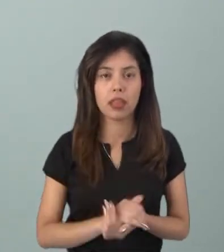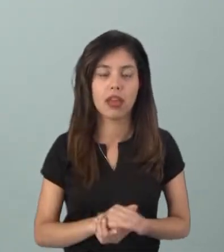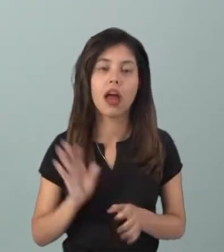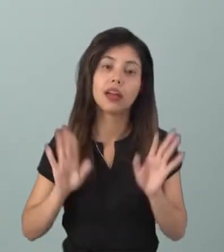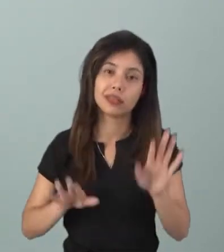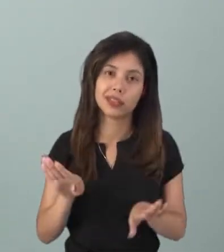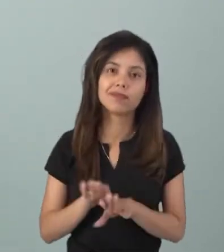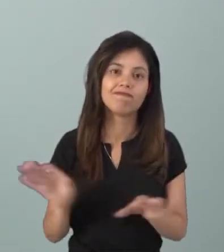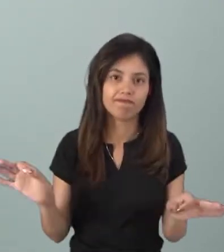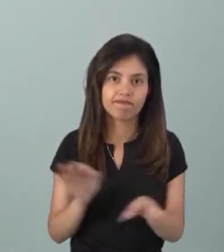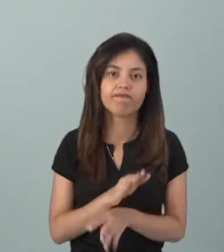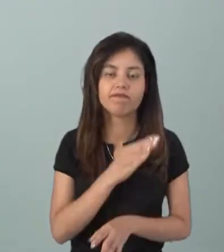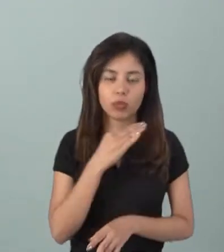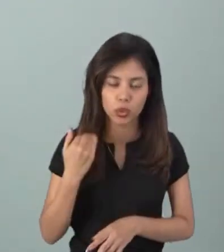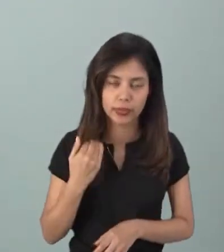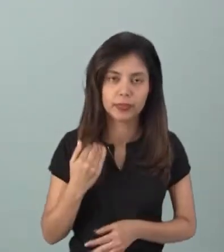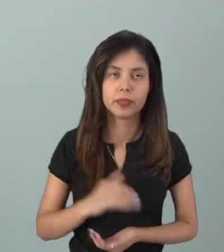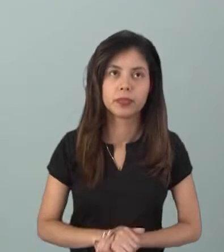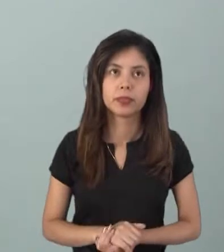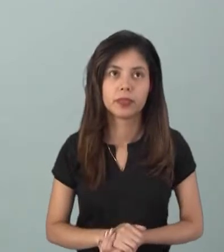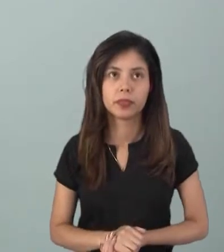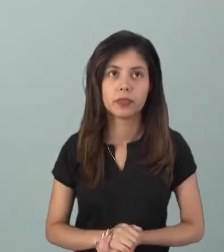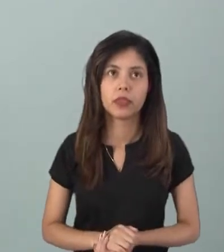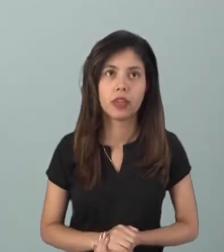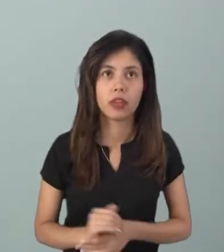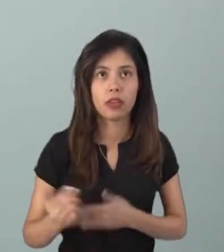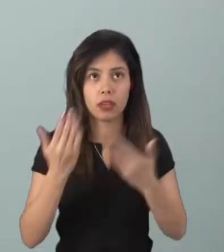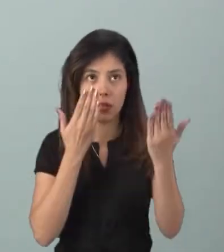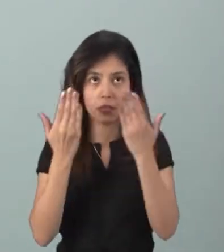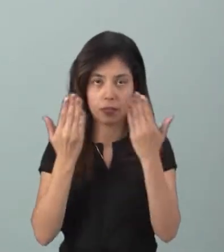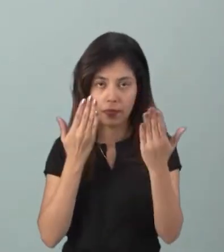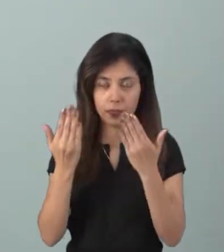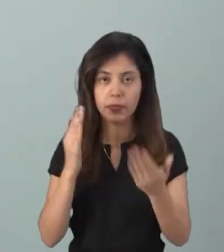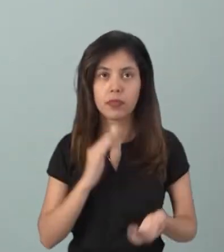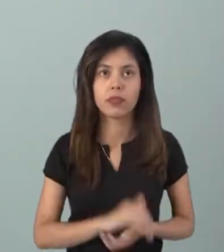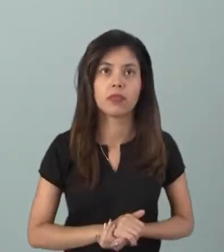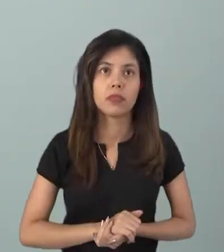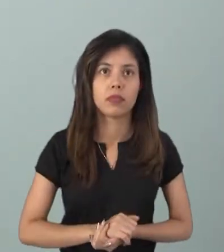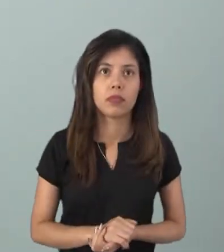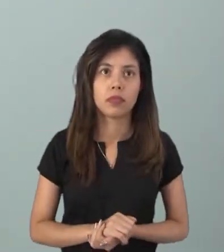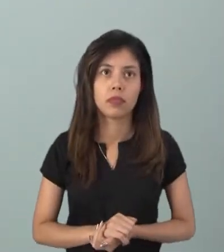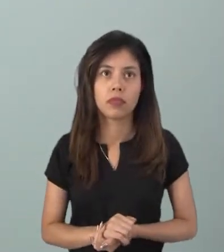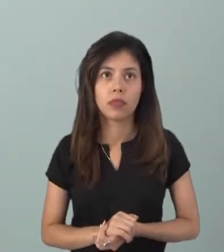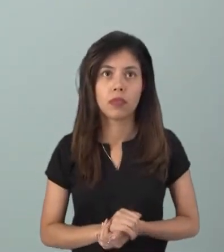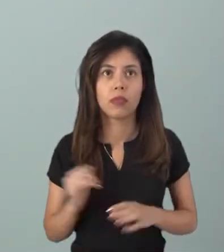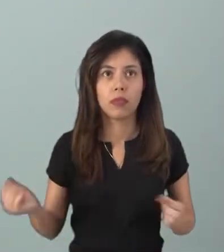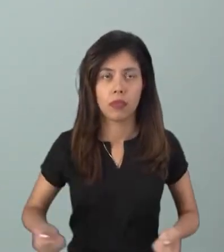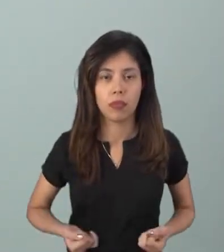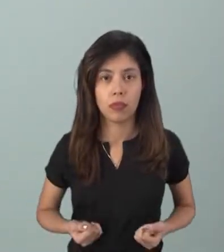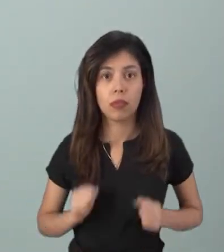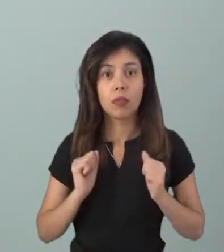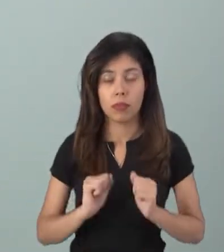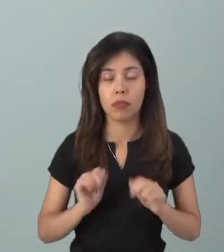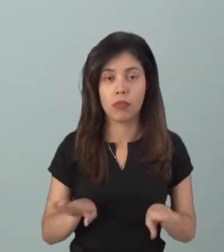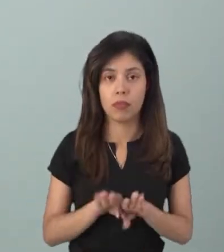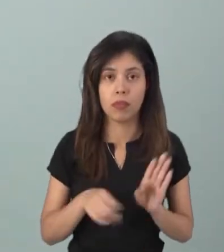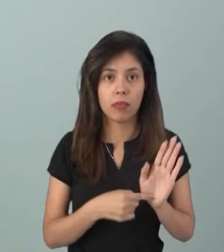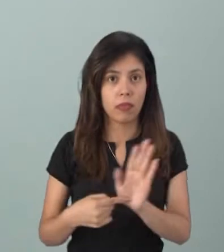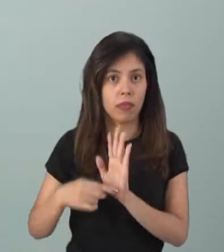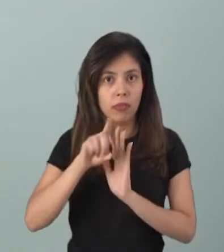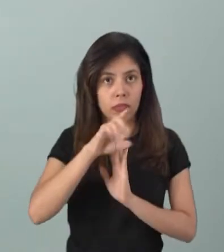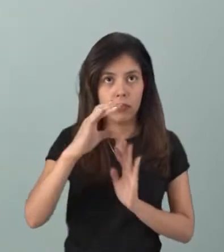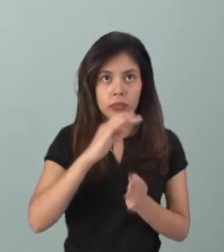casos pode ser fatal, tá? Além dos danos físicos, dos danos psicológicos, né? A gente pode classificar aí nos